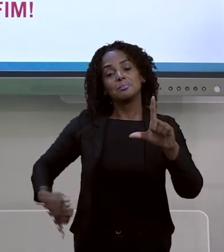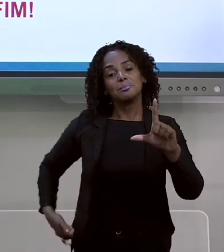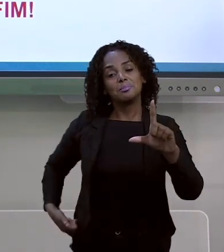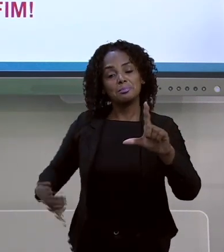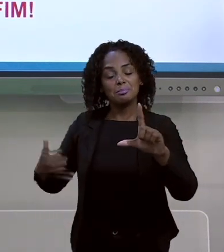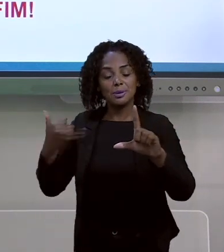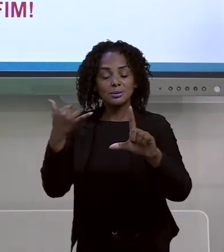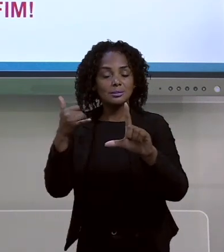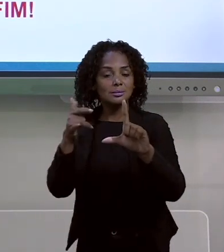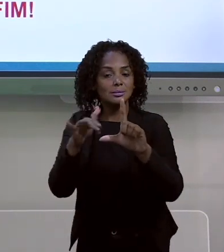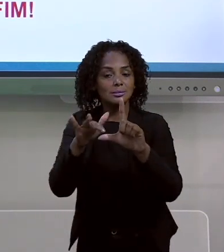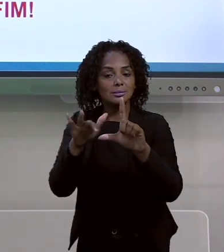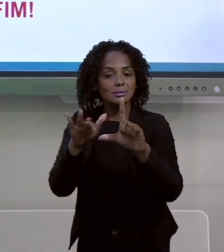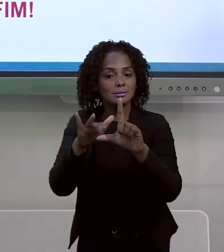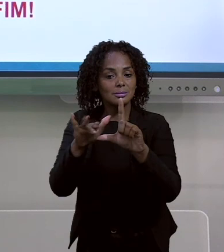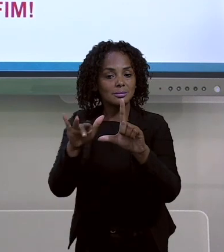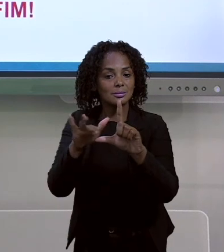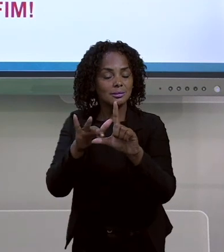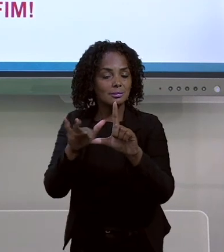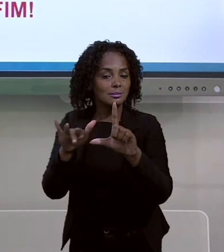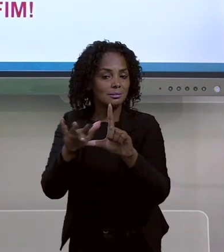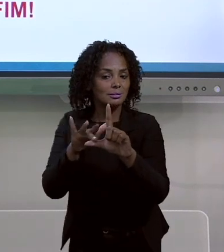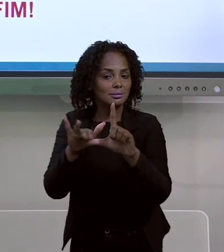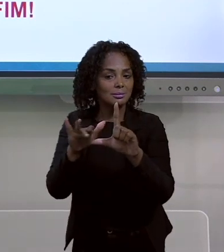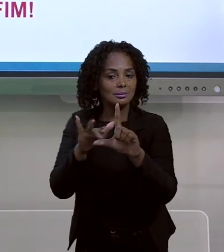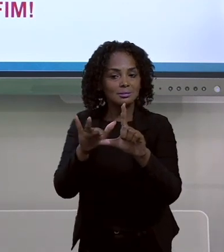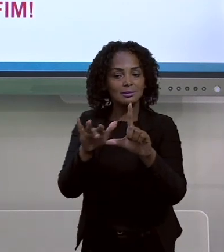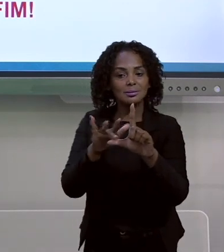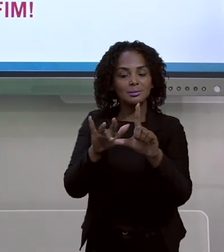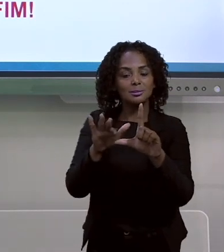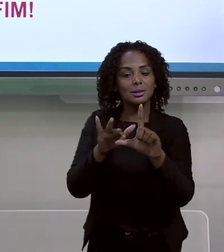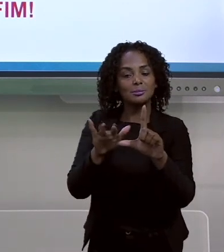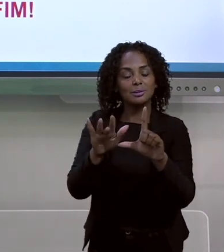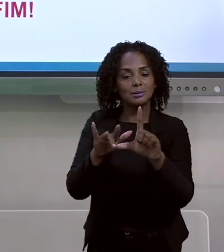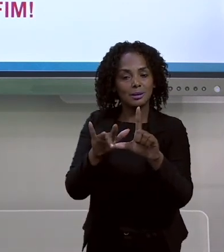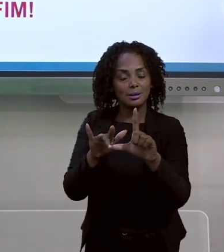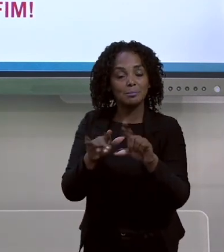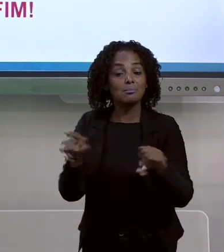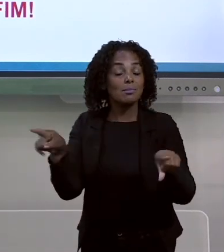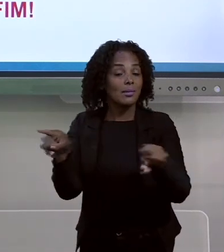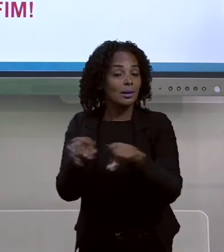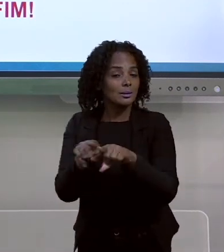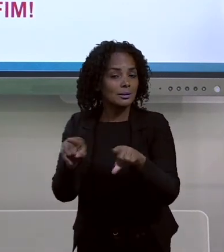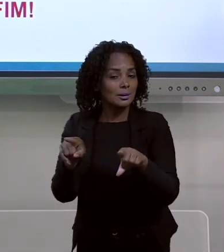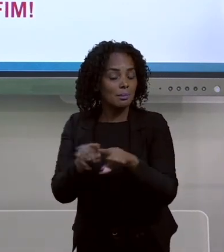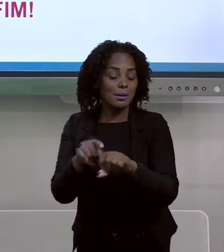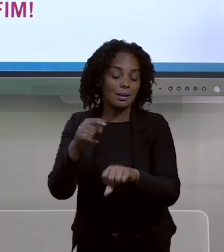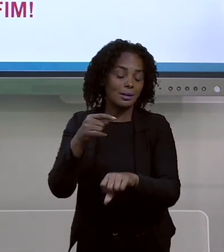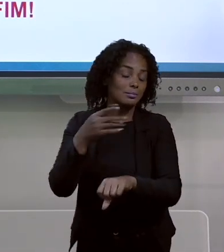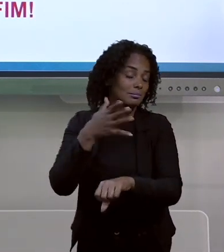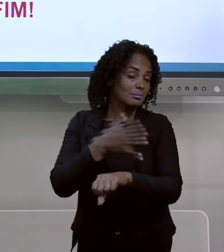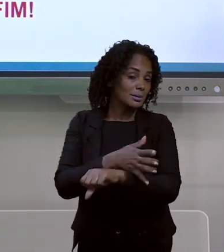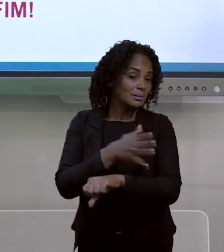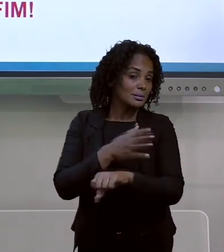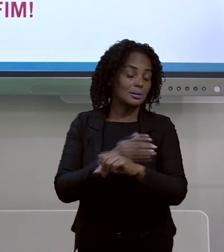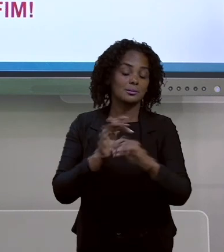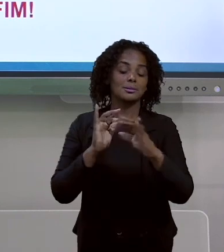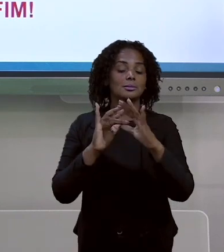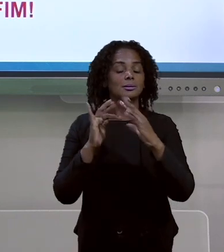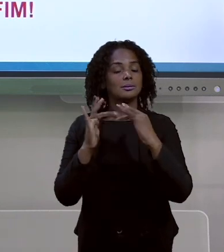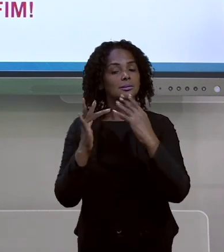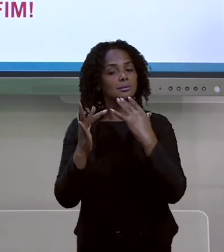GV, aponte a câmera do seu celular na imagem que aparece no canto da tela. Acesse as nossas